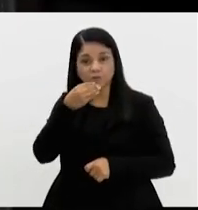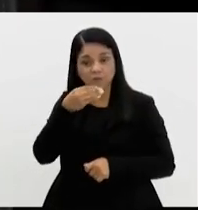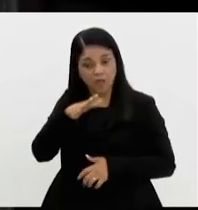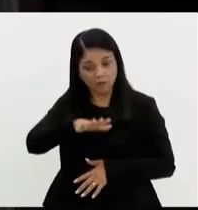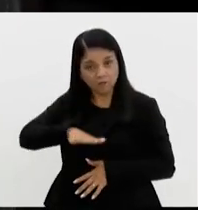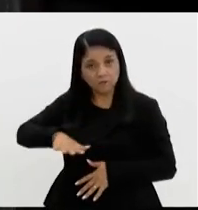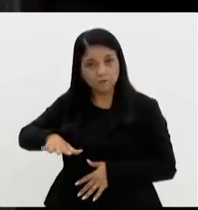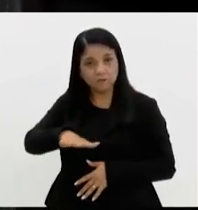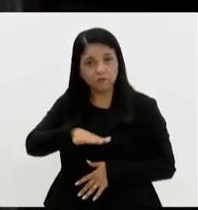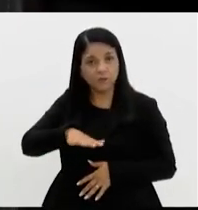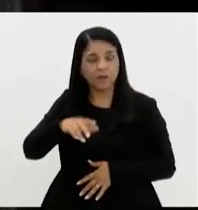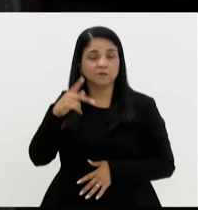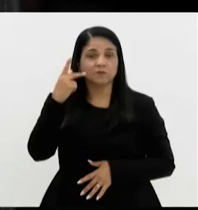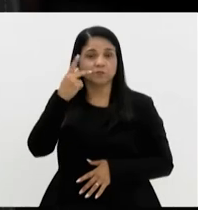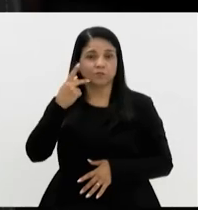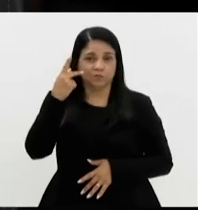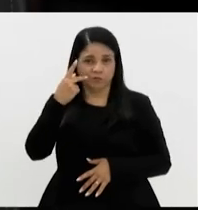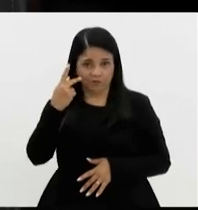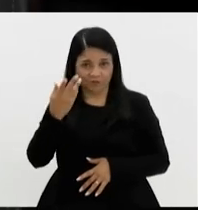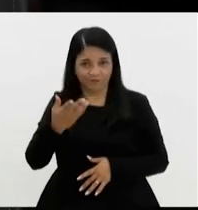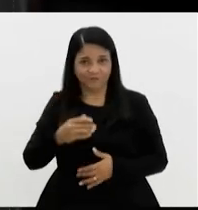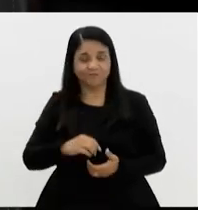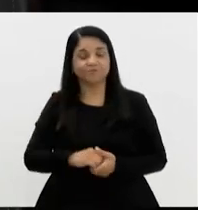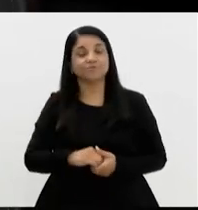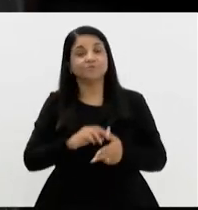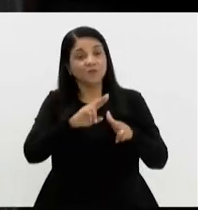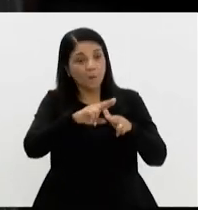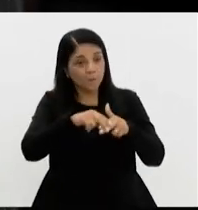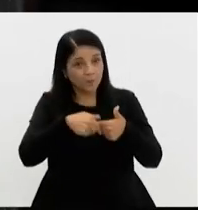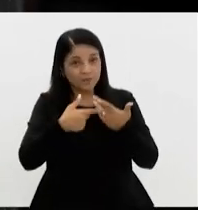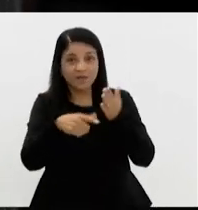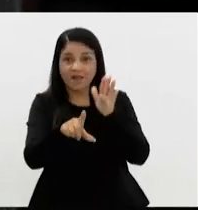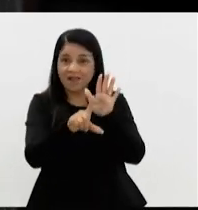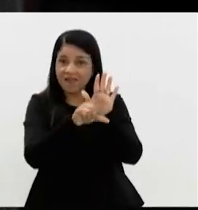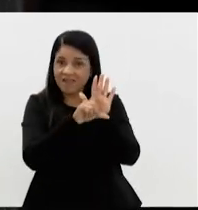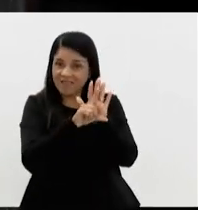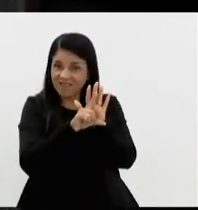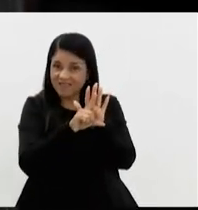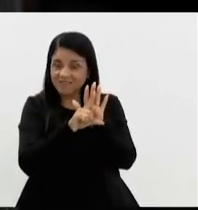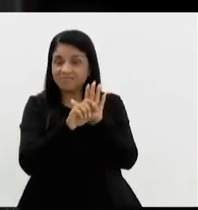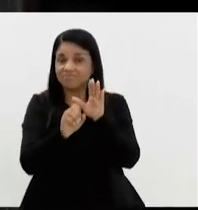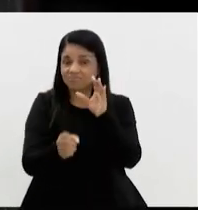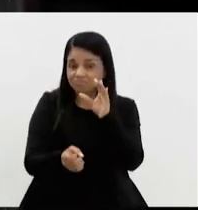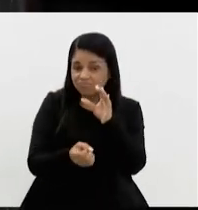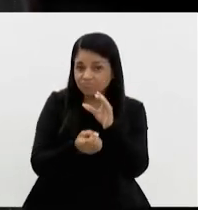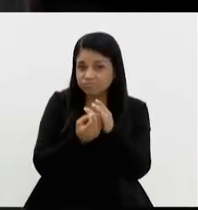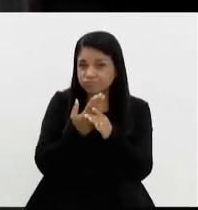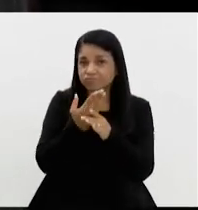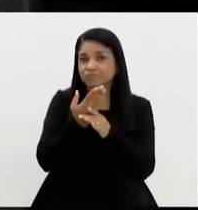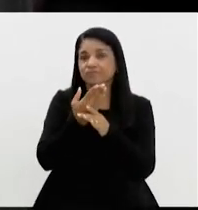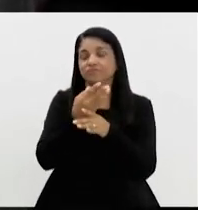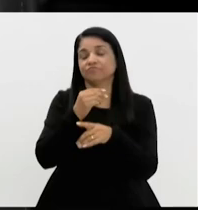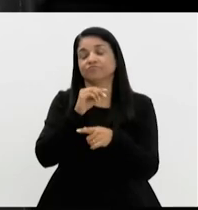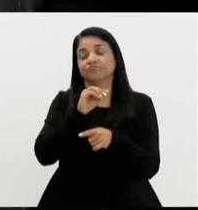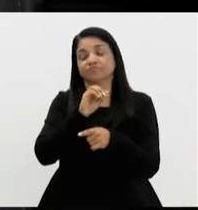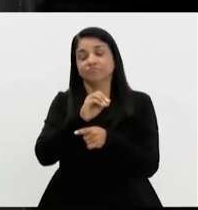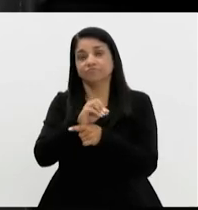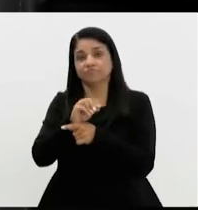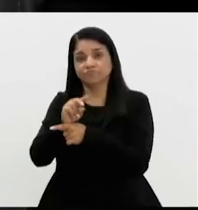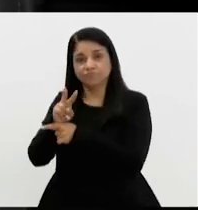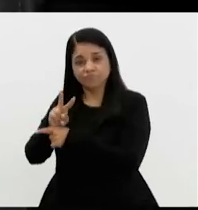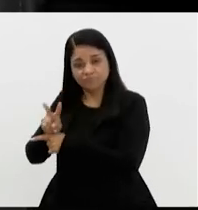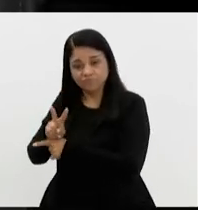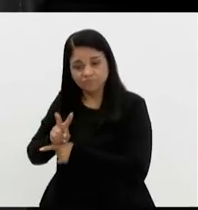espaços da política por isso que toda a legislação é construída no entorno de preservar a